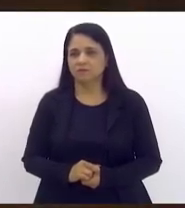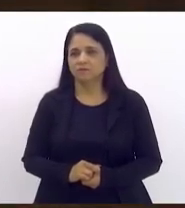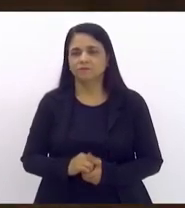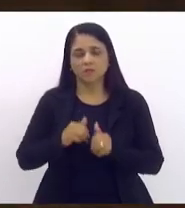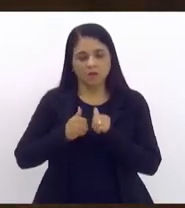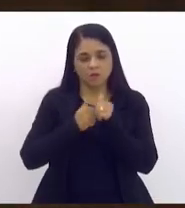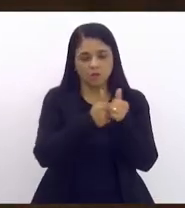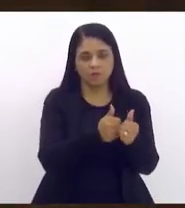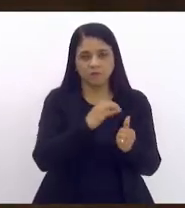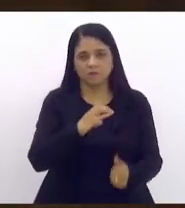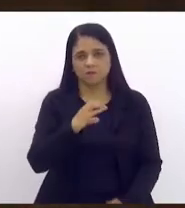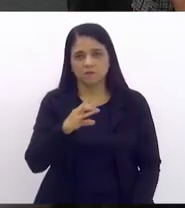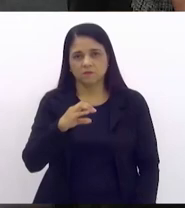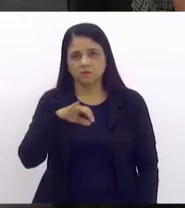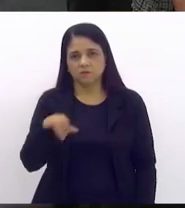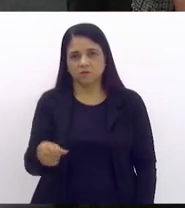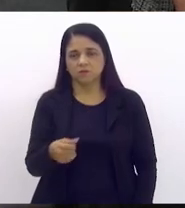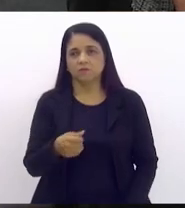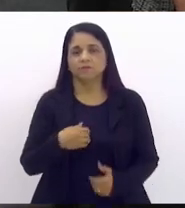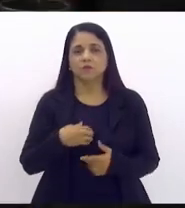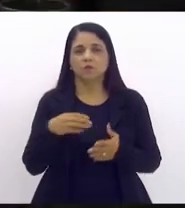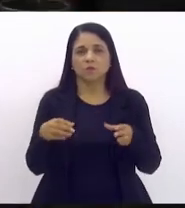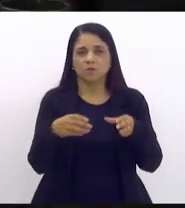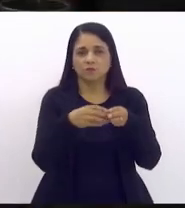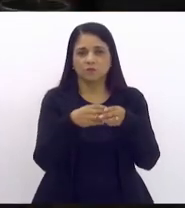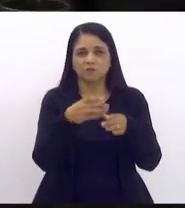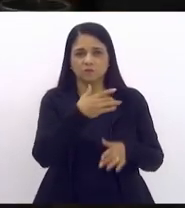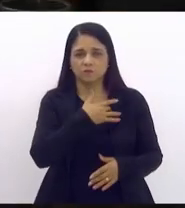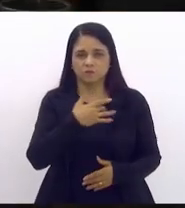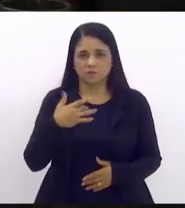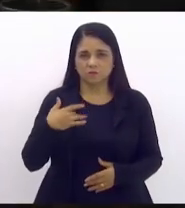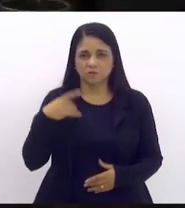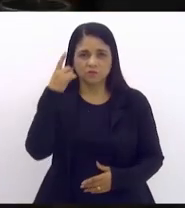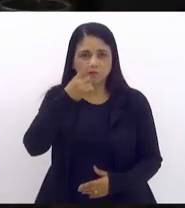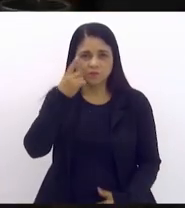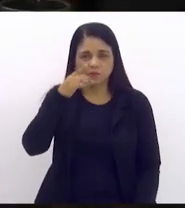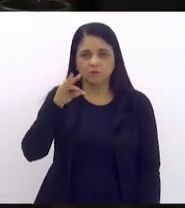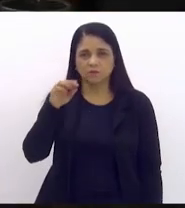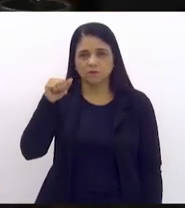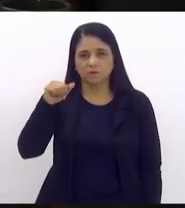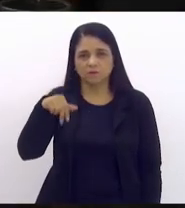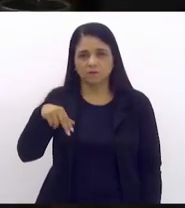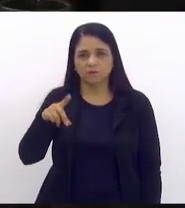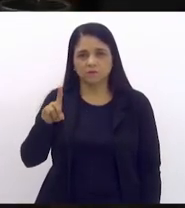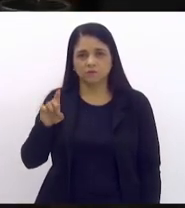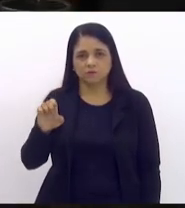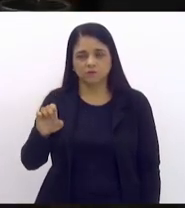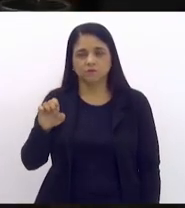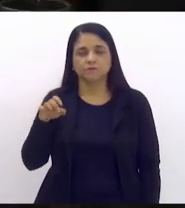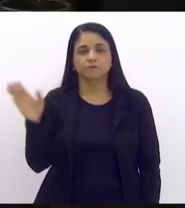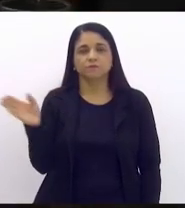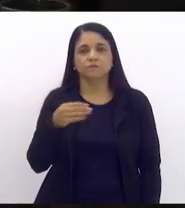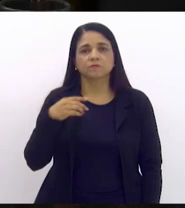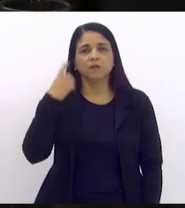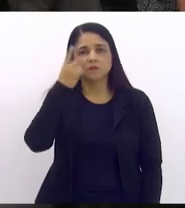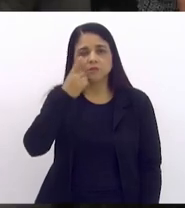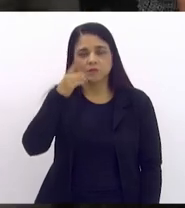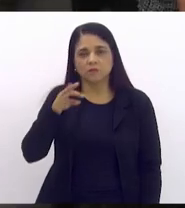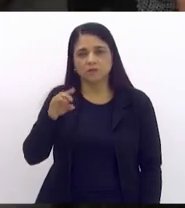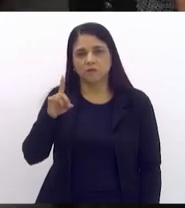Acompanha a CCJ. Pela Comissão de Saúde, deputado Tandy Vieira. Deputado doutor